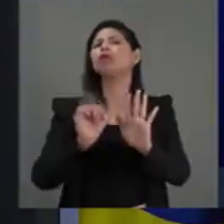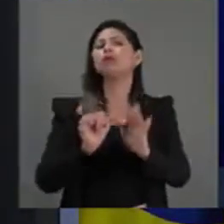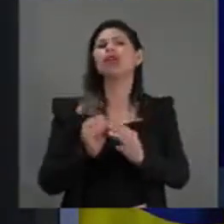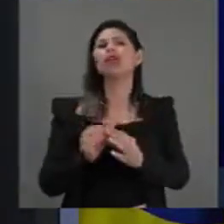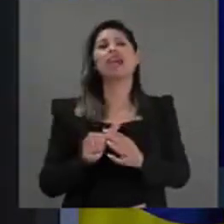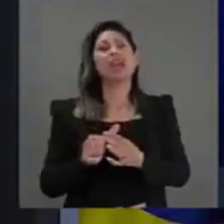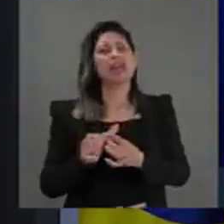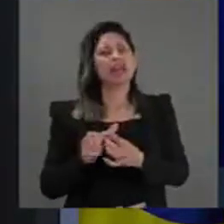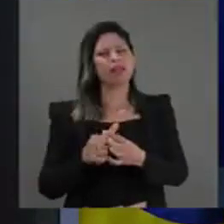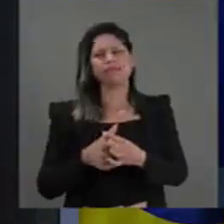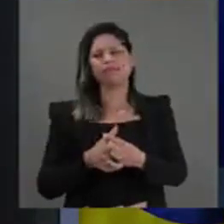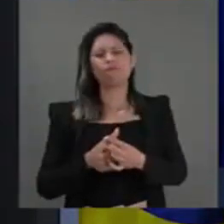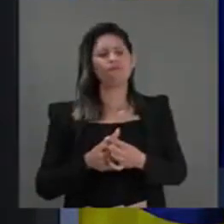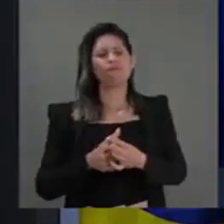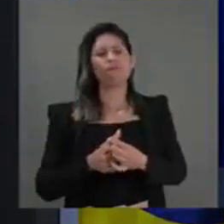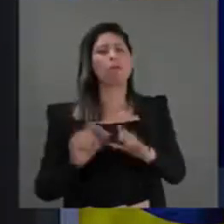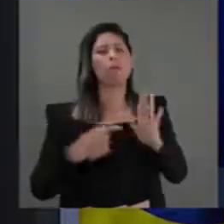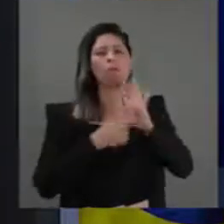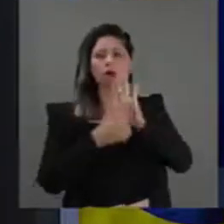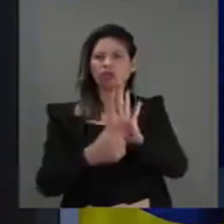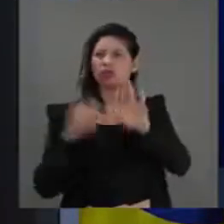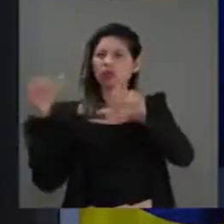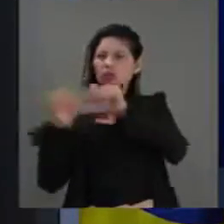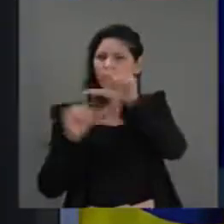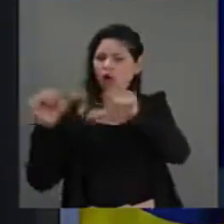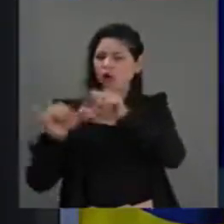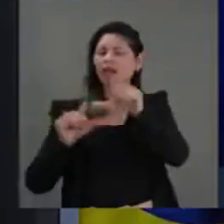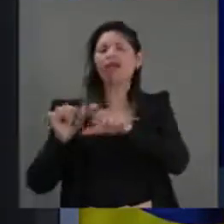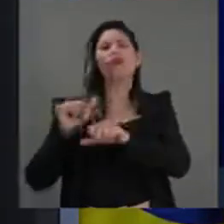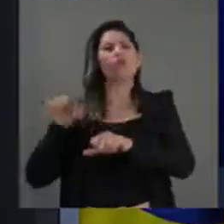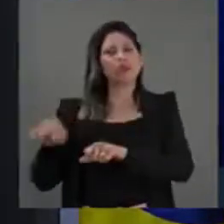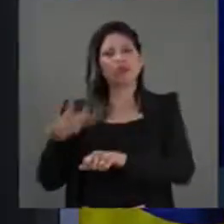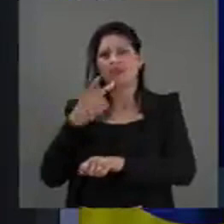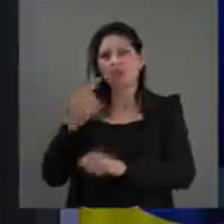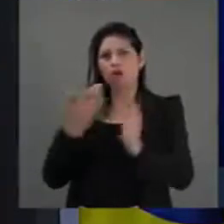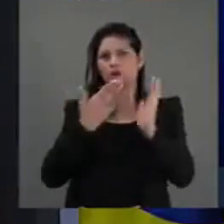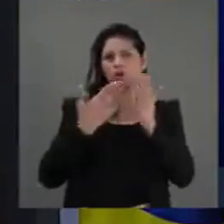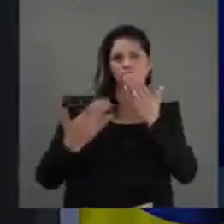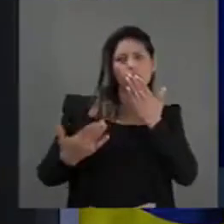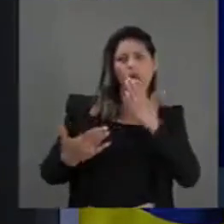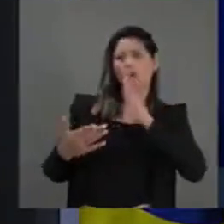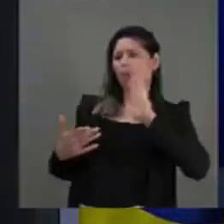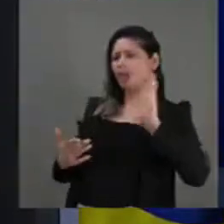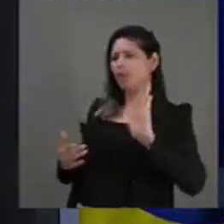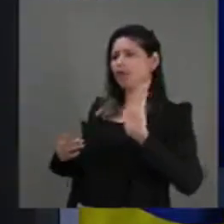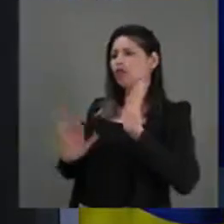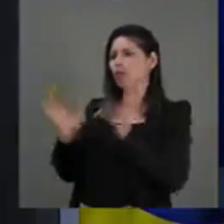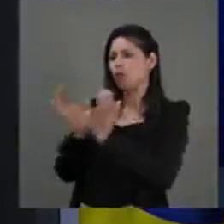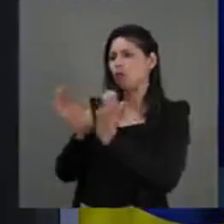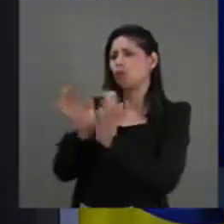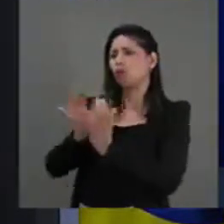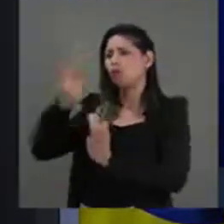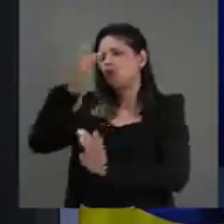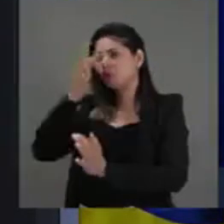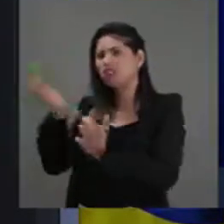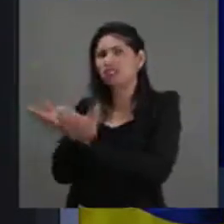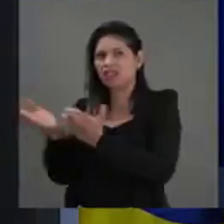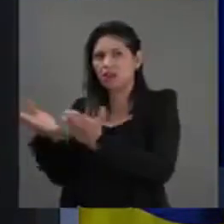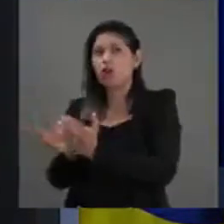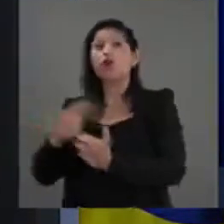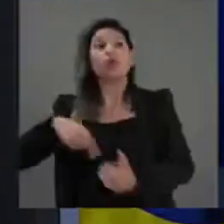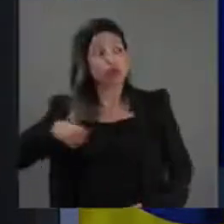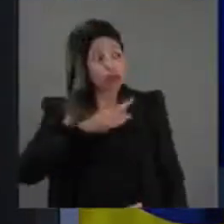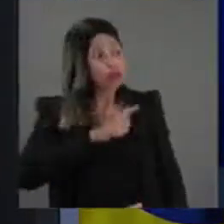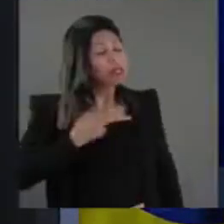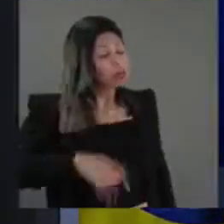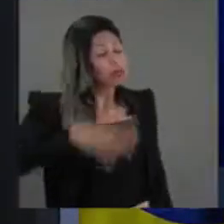o contrário daquilo que se comprometeu com os cristãos. Ou a gente aprende pelo amor, ou a gente aprende